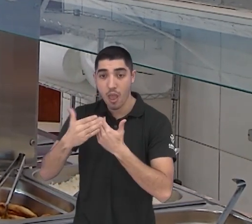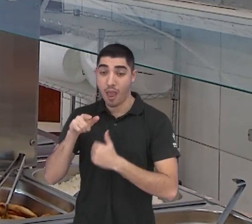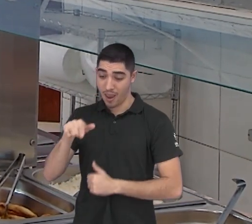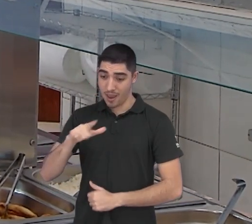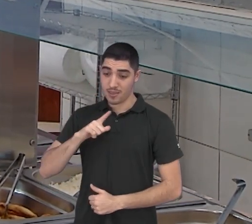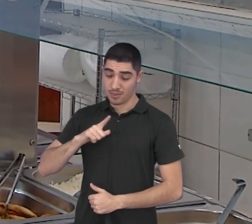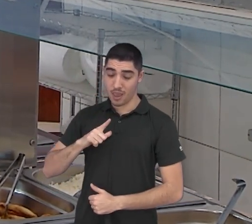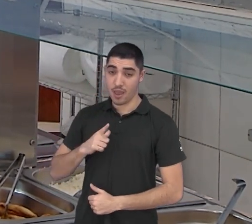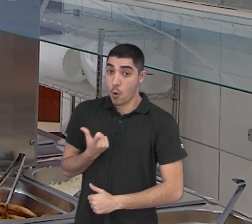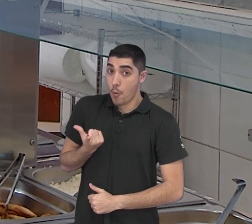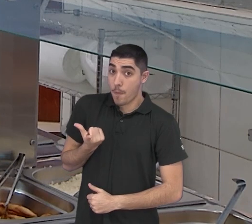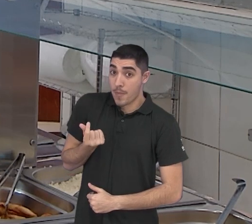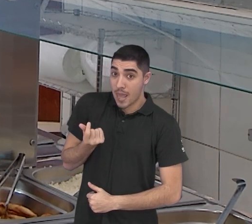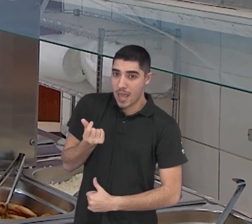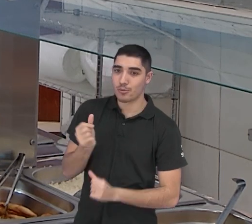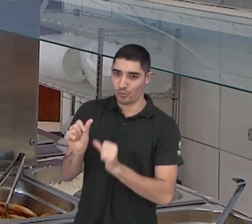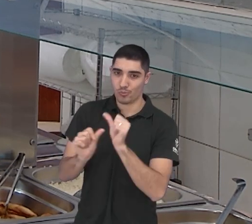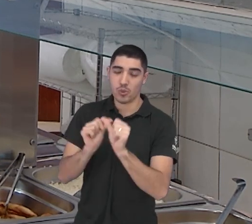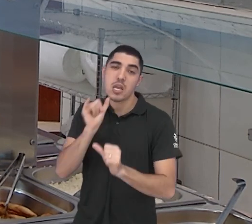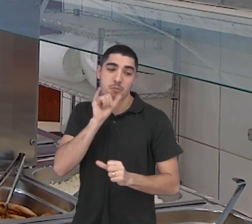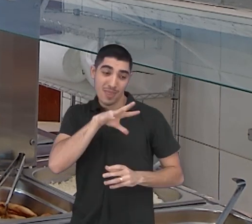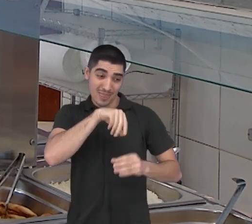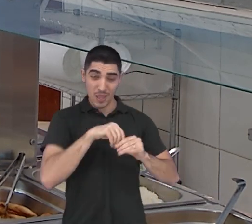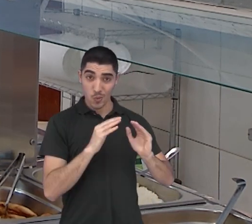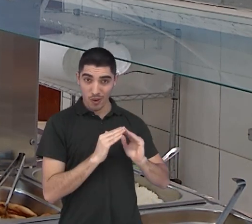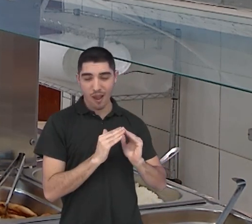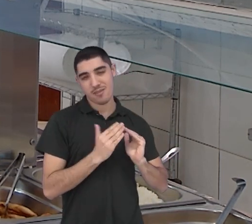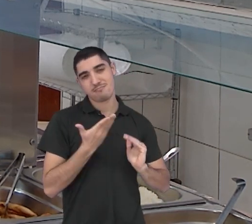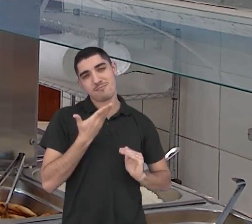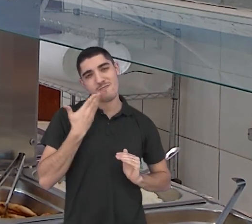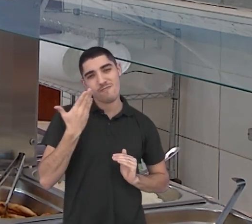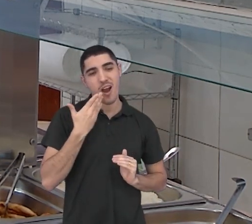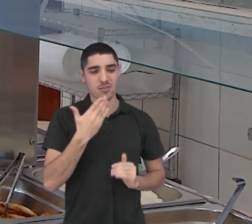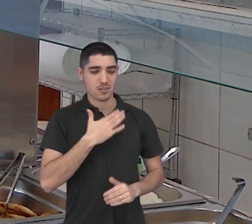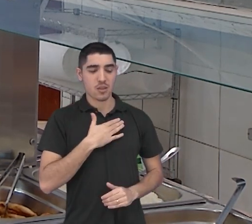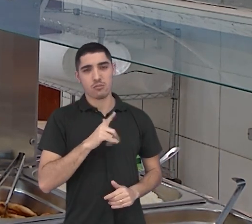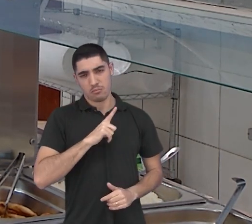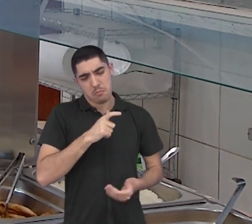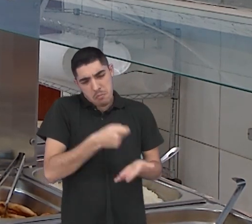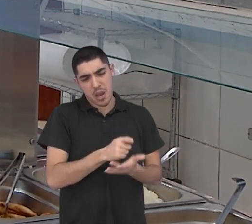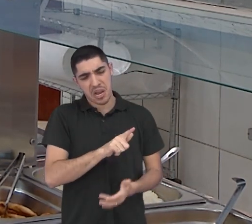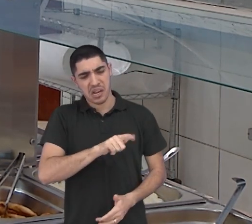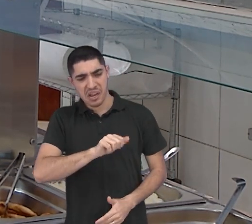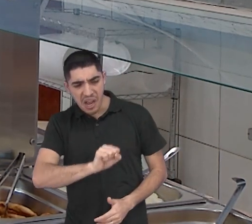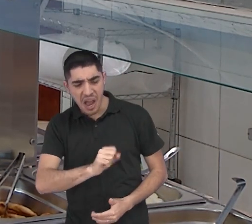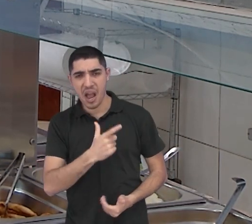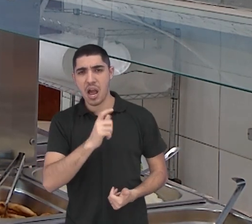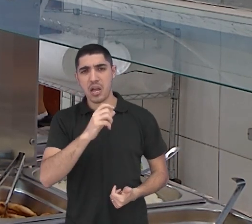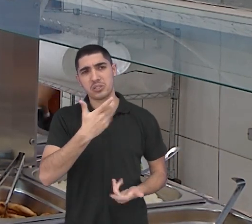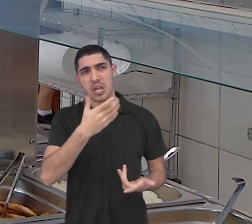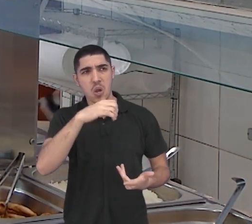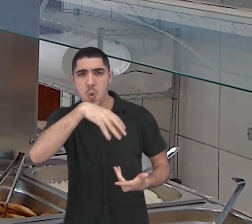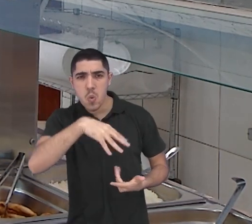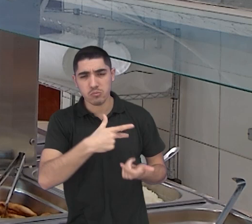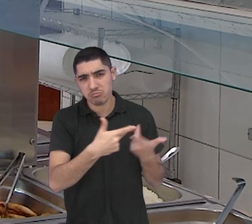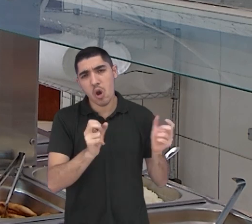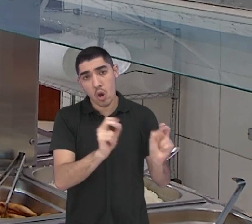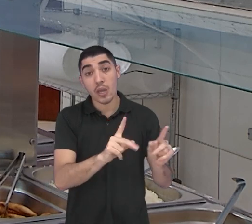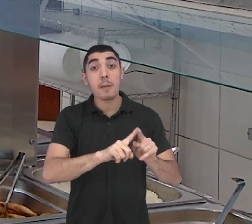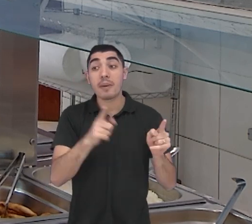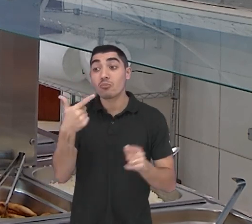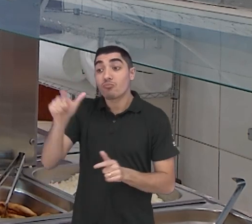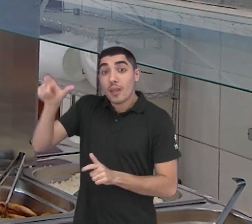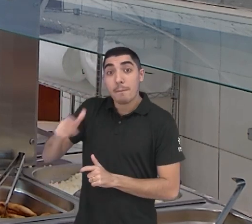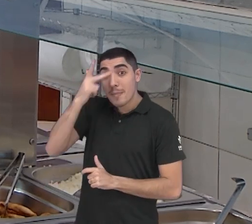ao preço. Porque quando você faz em casa, né, fica mais tranquilo, você tem o gás, tem a luz, mas você não tem a mão de obra que custa